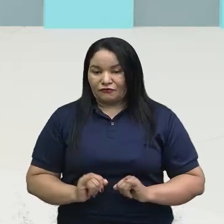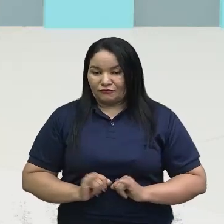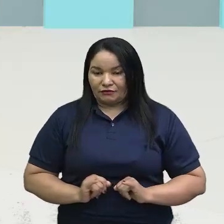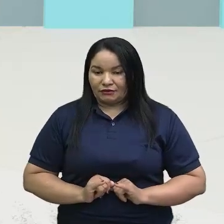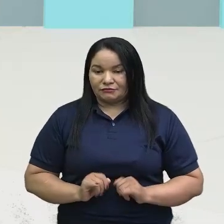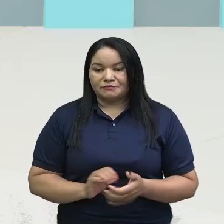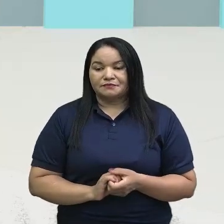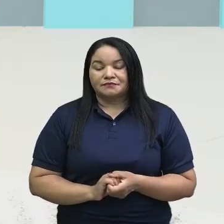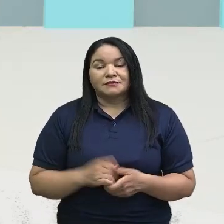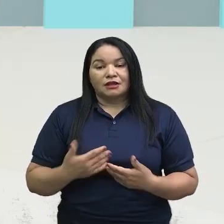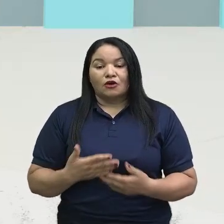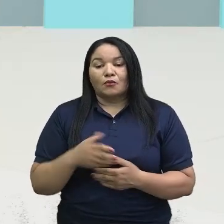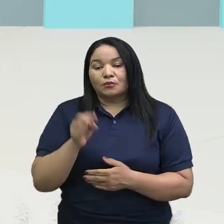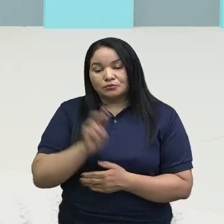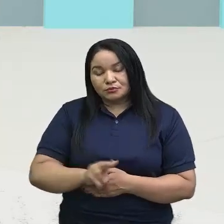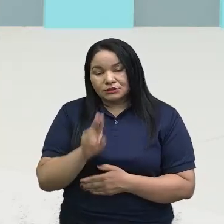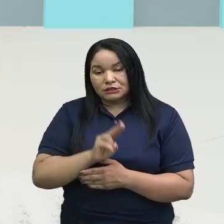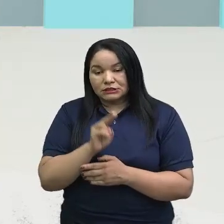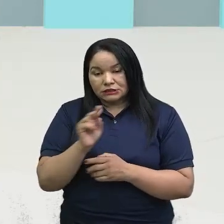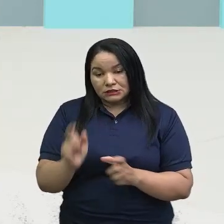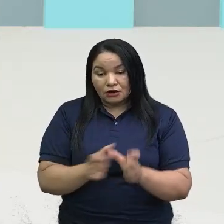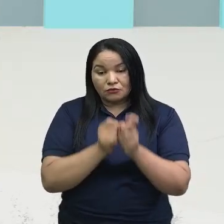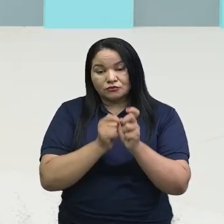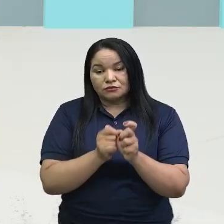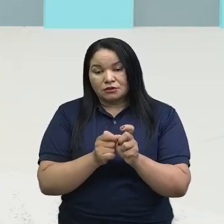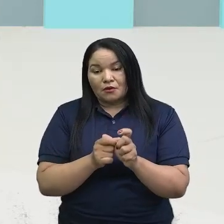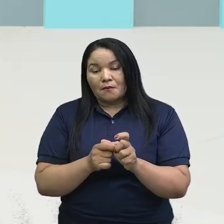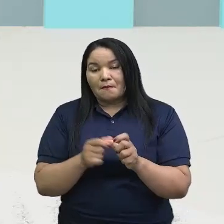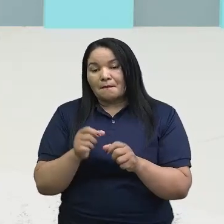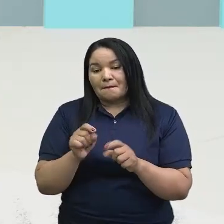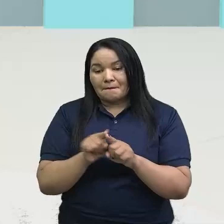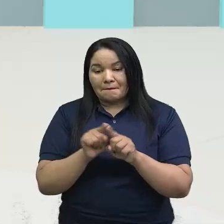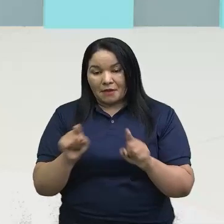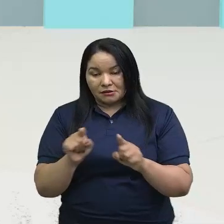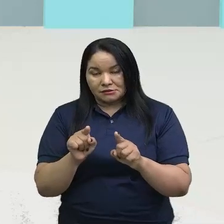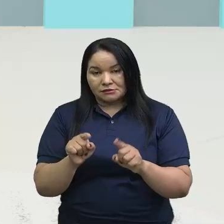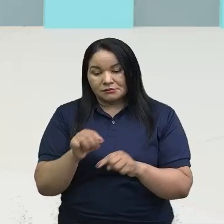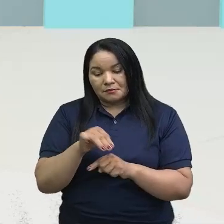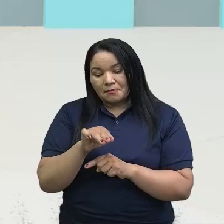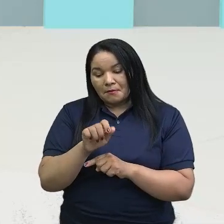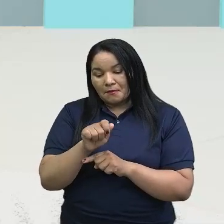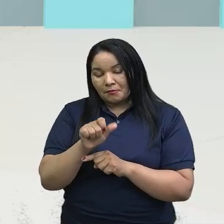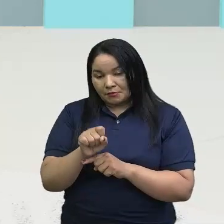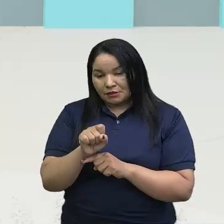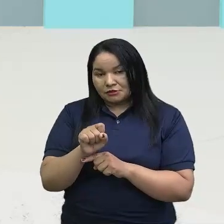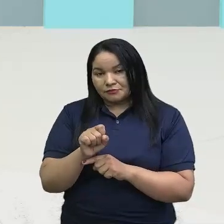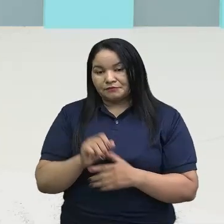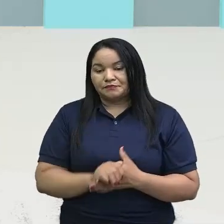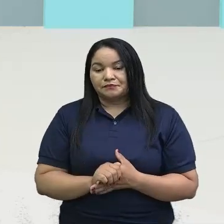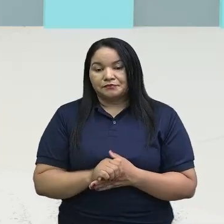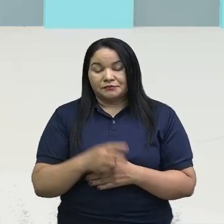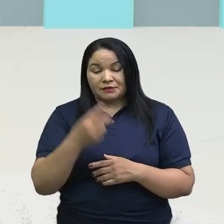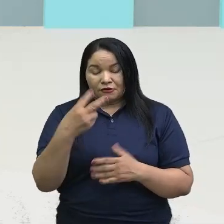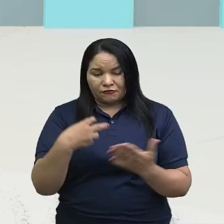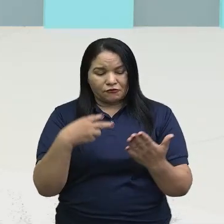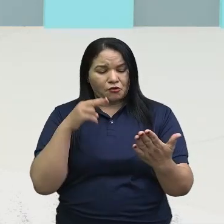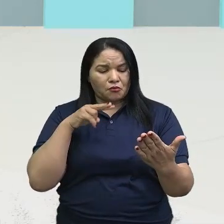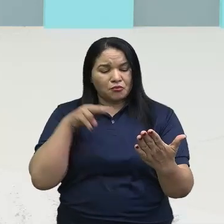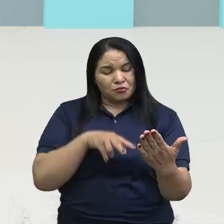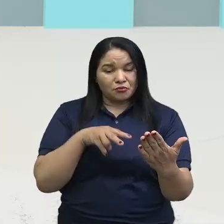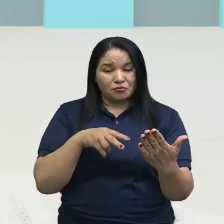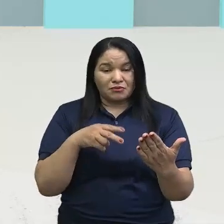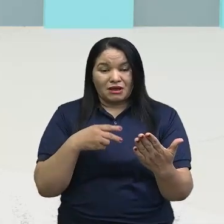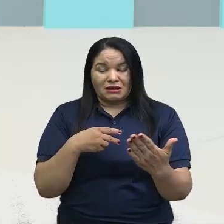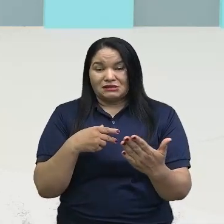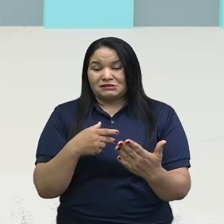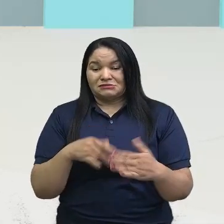que ela utiliza a conjunção mais. Mas vai sofrendo. Ou seja, a si mesmo, ela não se sentindo bem consigo mesma,